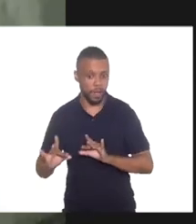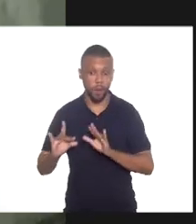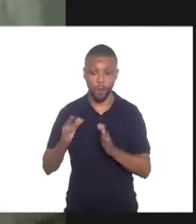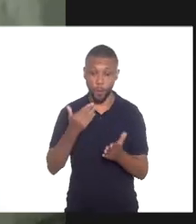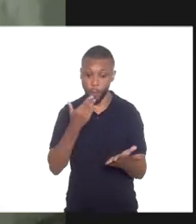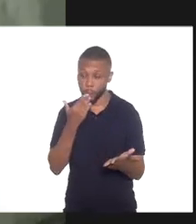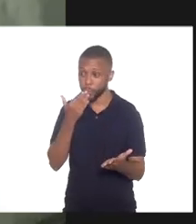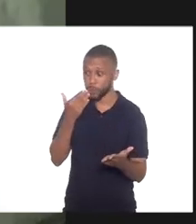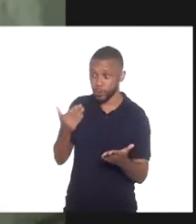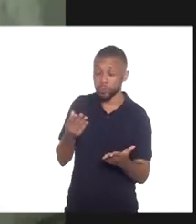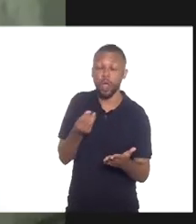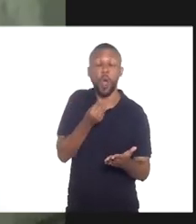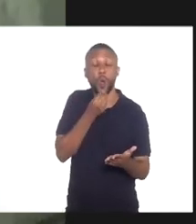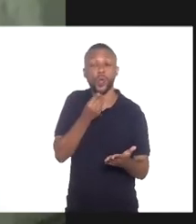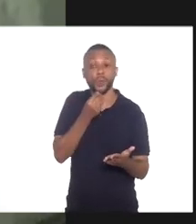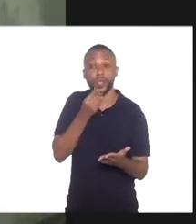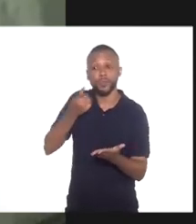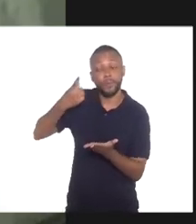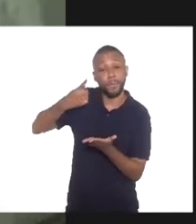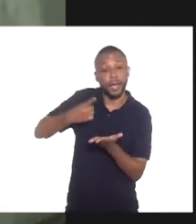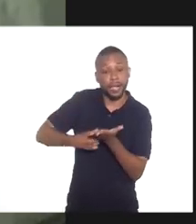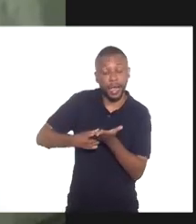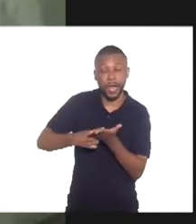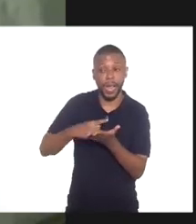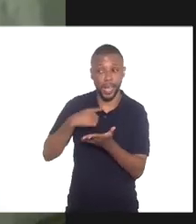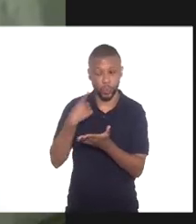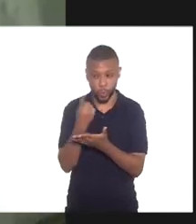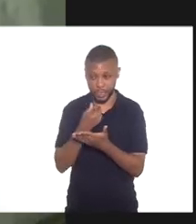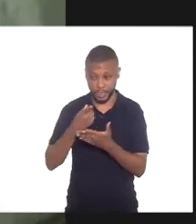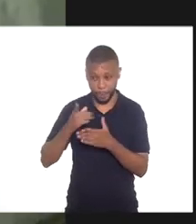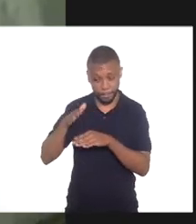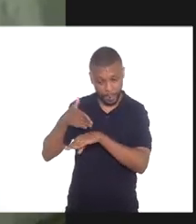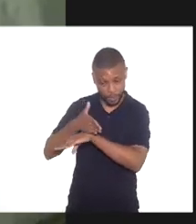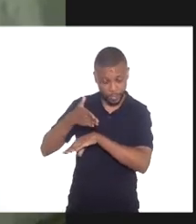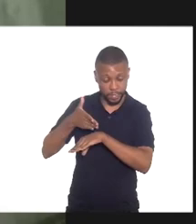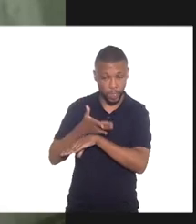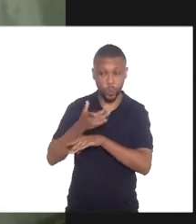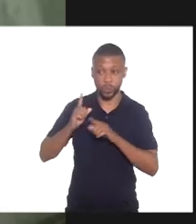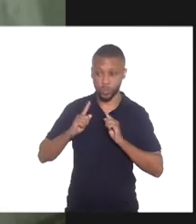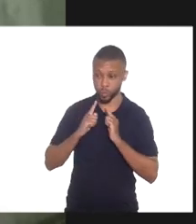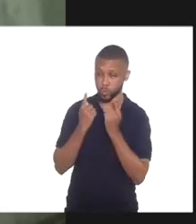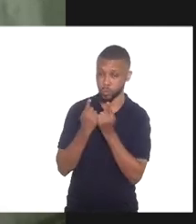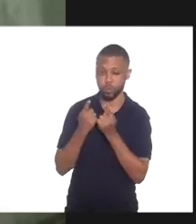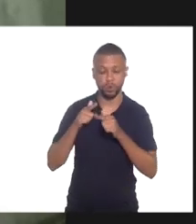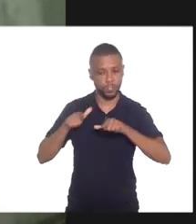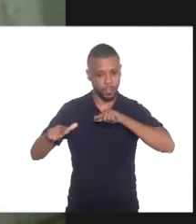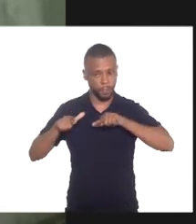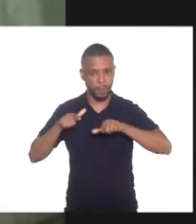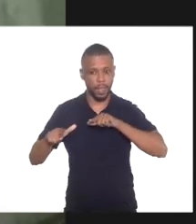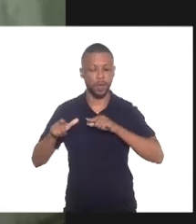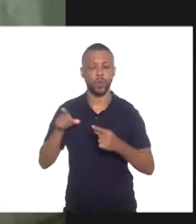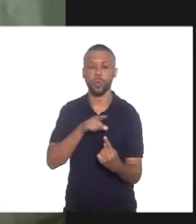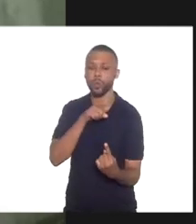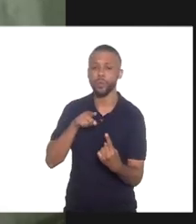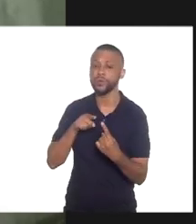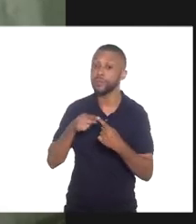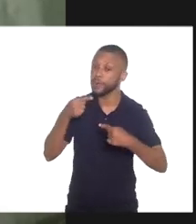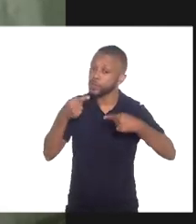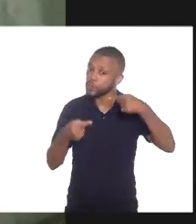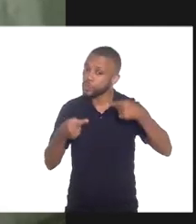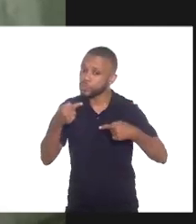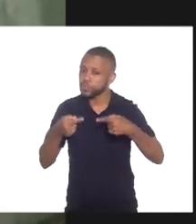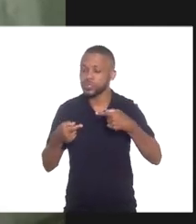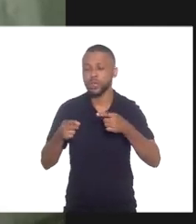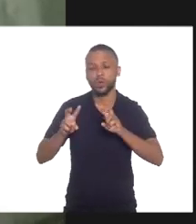possibilidade da nossa participação também nesse grupo de trabalho para discutir a economia do mar, e fiz também uma